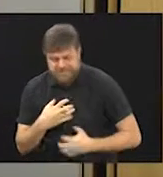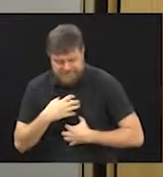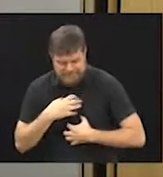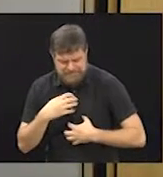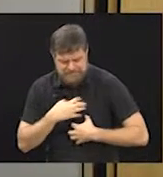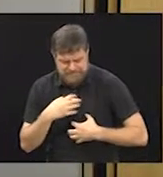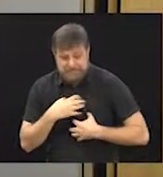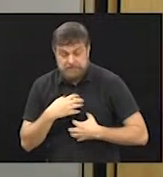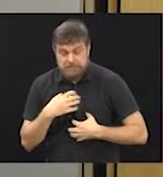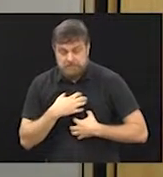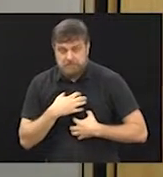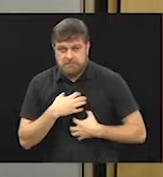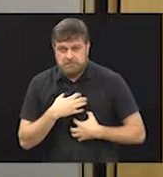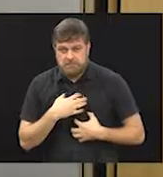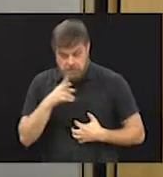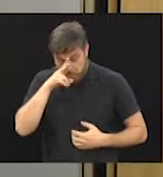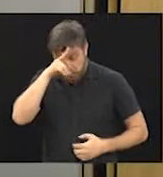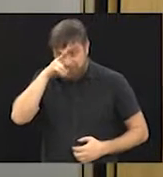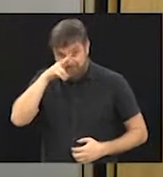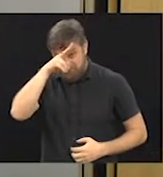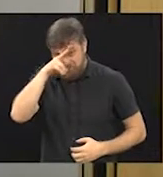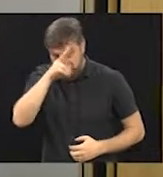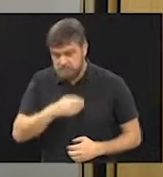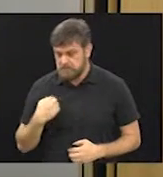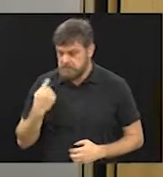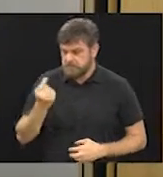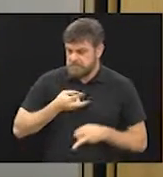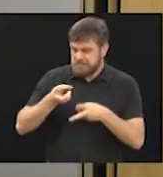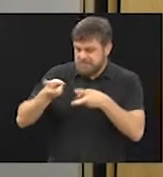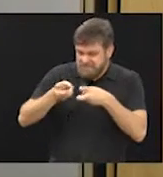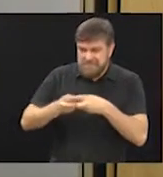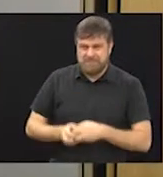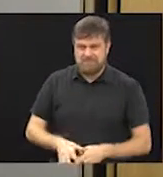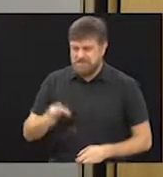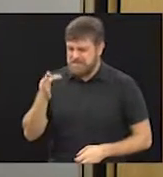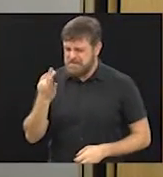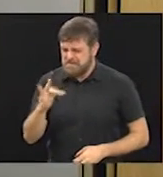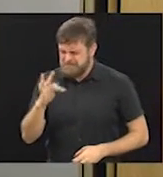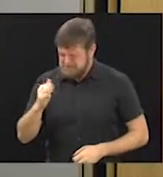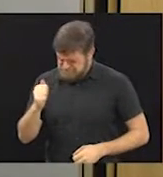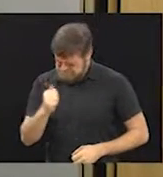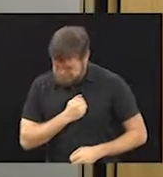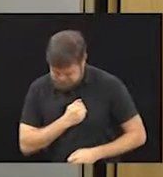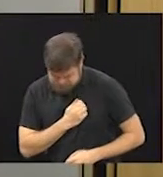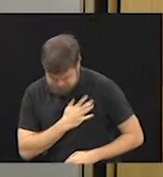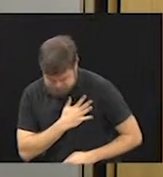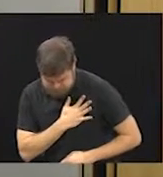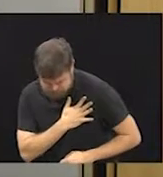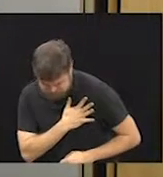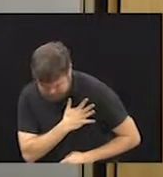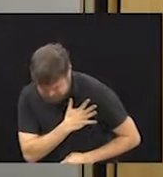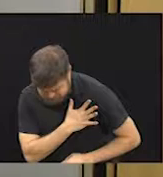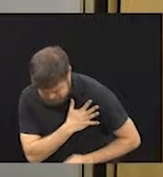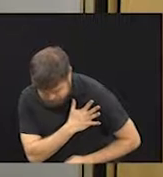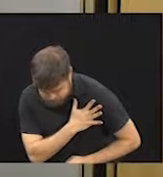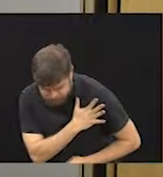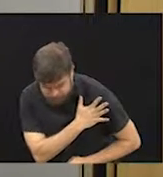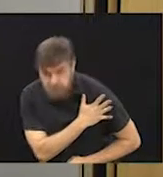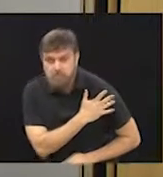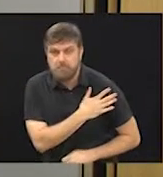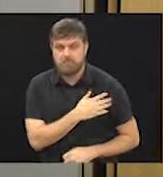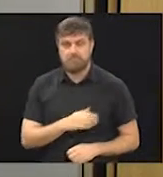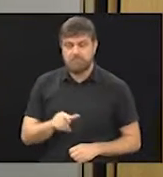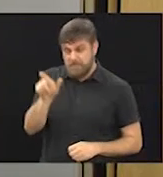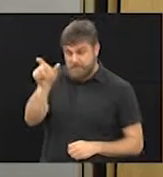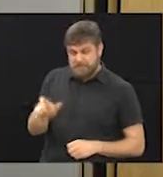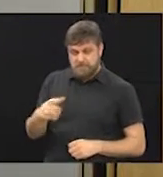intensidade, que nós caracterizamos como uma dor lacinante, de forte intensidade. Normalmente, essa